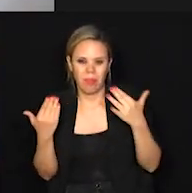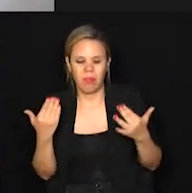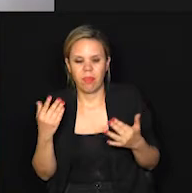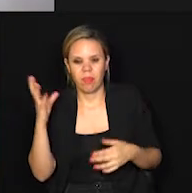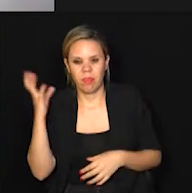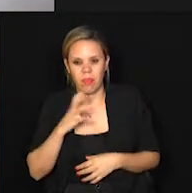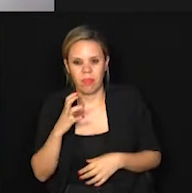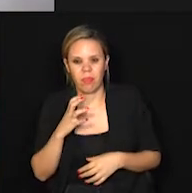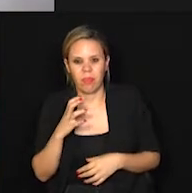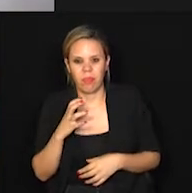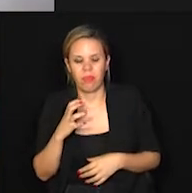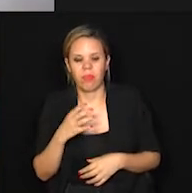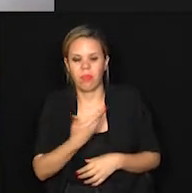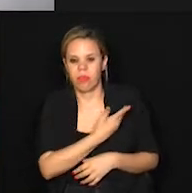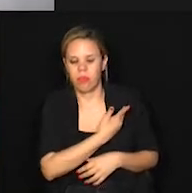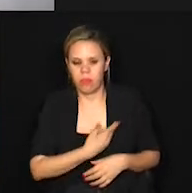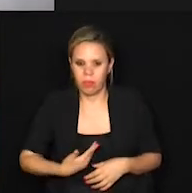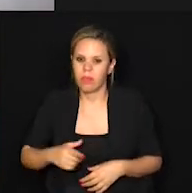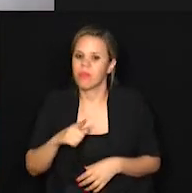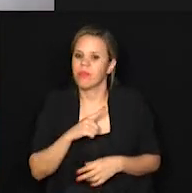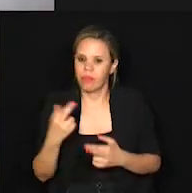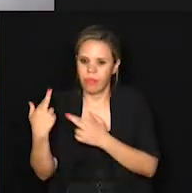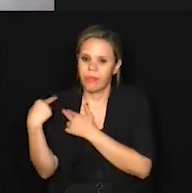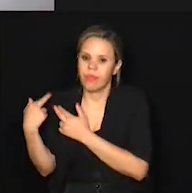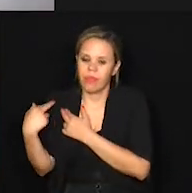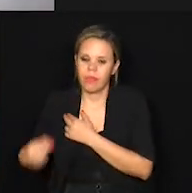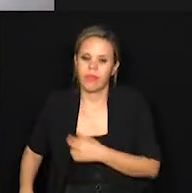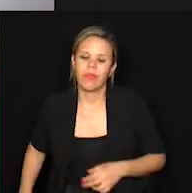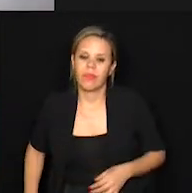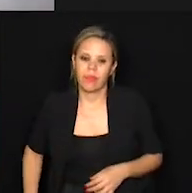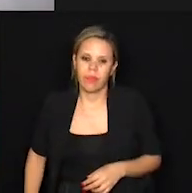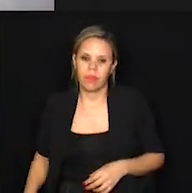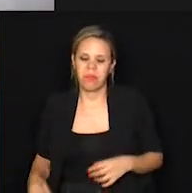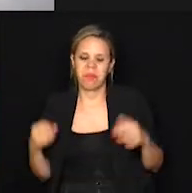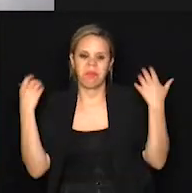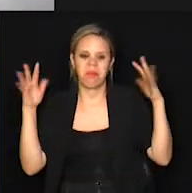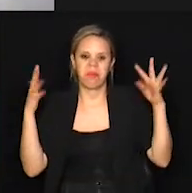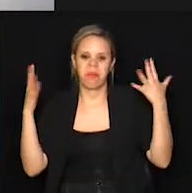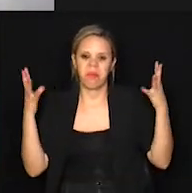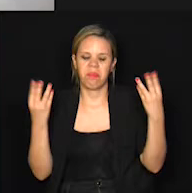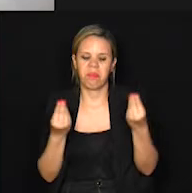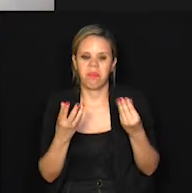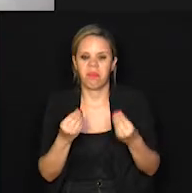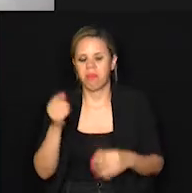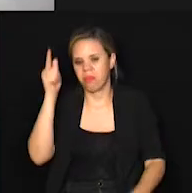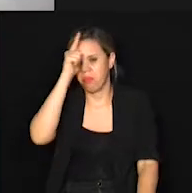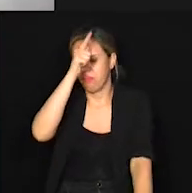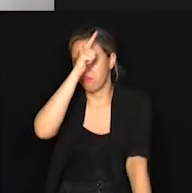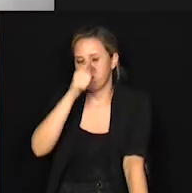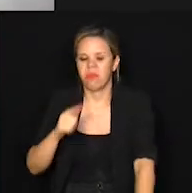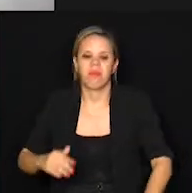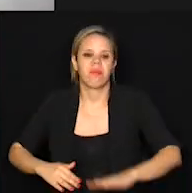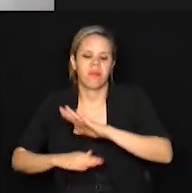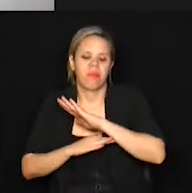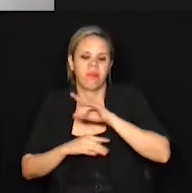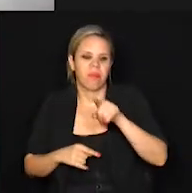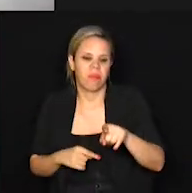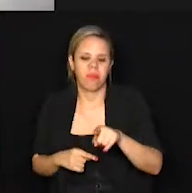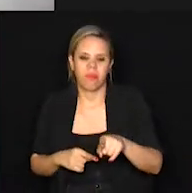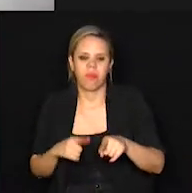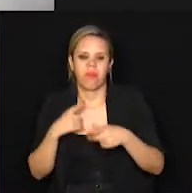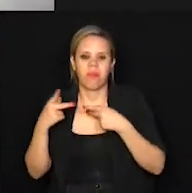sério. Então, os governos, eles têm que ter essa responsabilidade. Parabenizo muito ao Gustavo, à Câmara, aí por você, Gustavo,